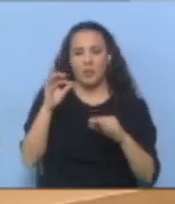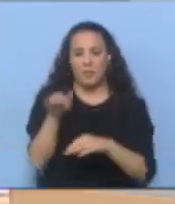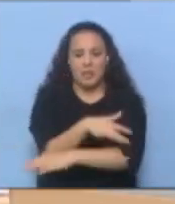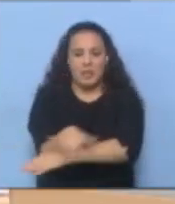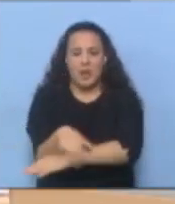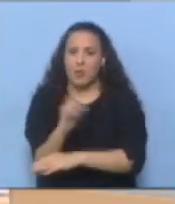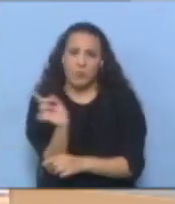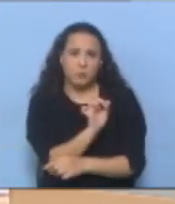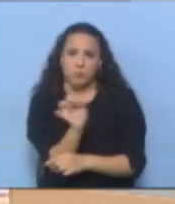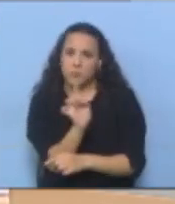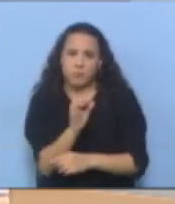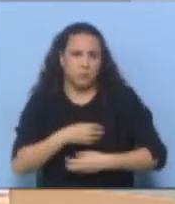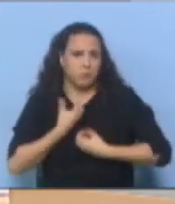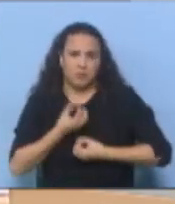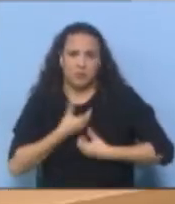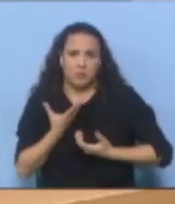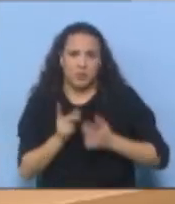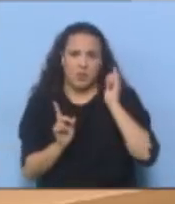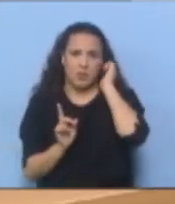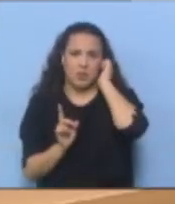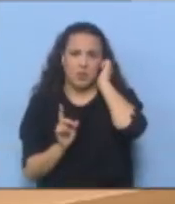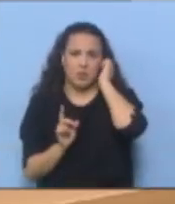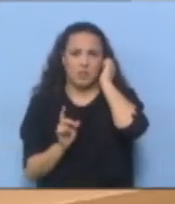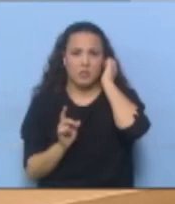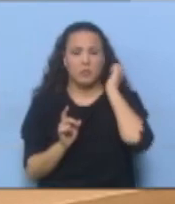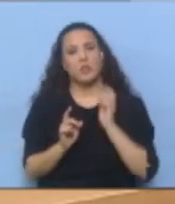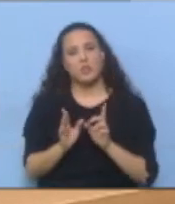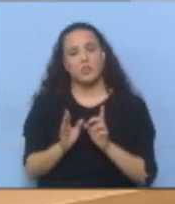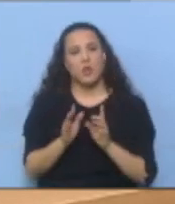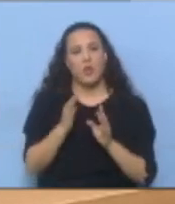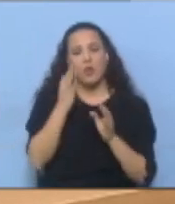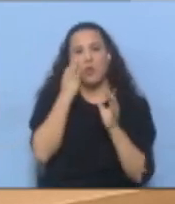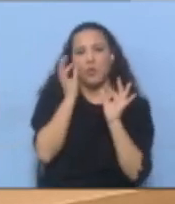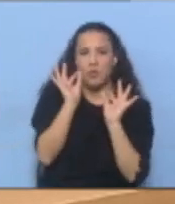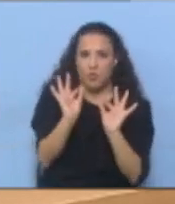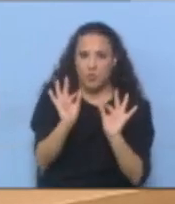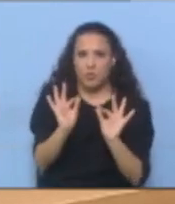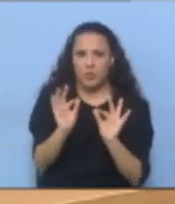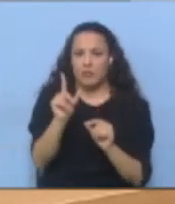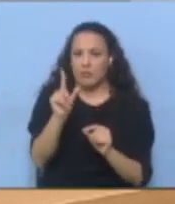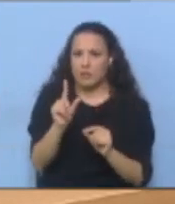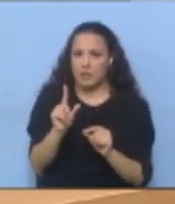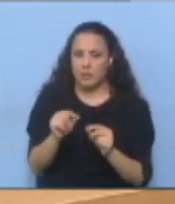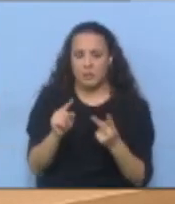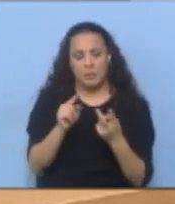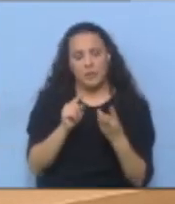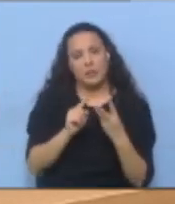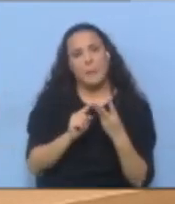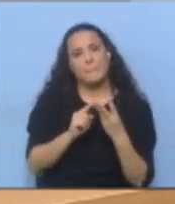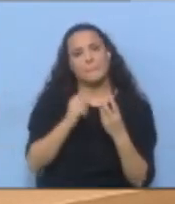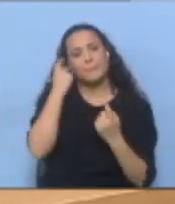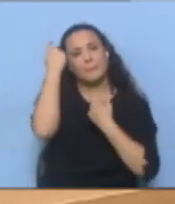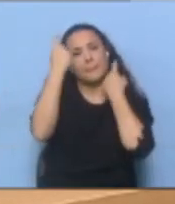nós, digamos, com uma certa catarse, não é? Mas devemos ter cuidado que há que imprimir também certa racionalidade a essa dimensão